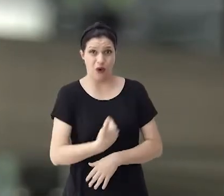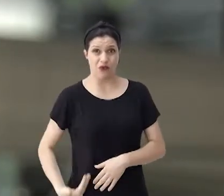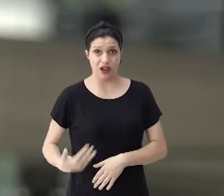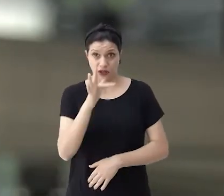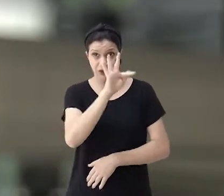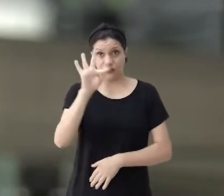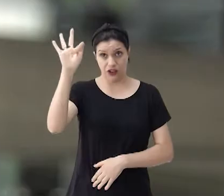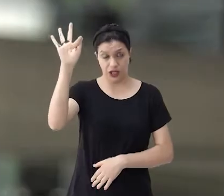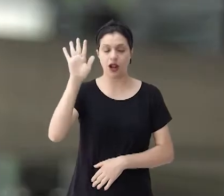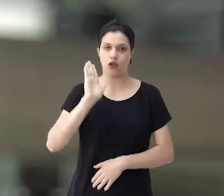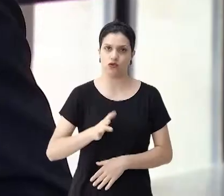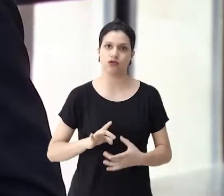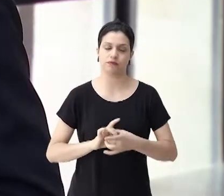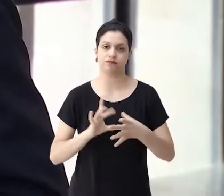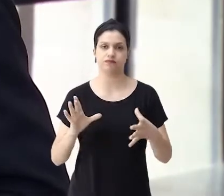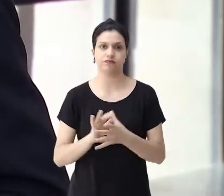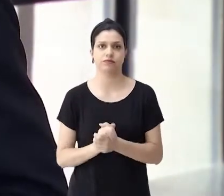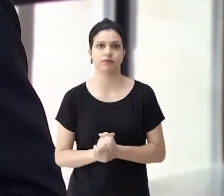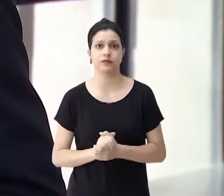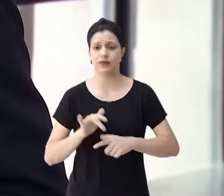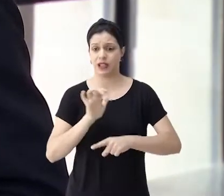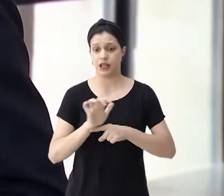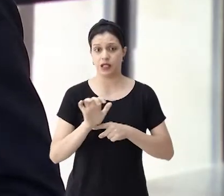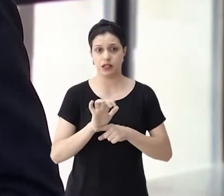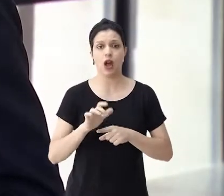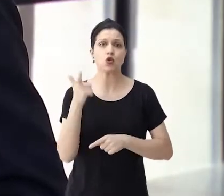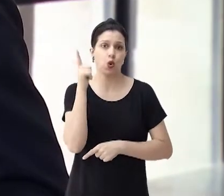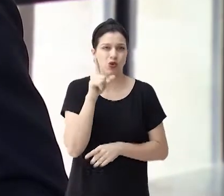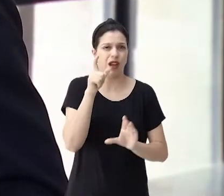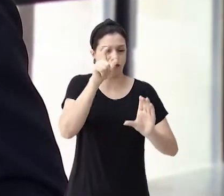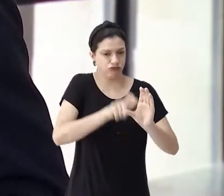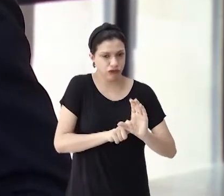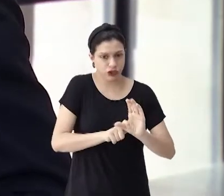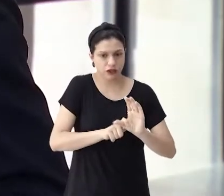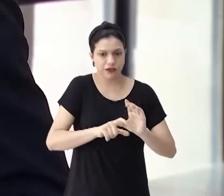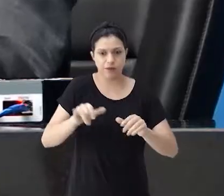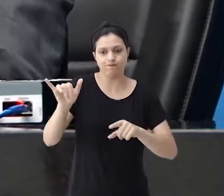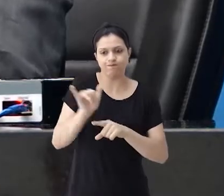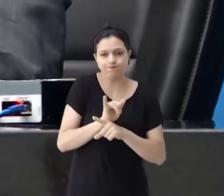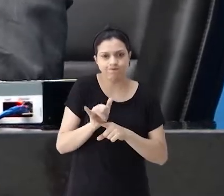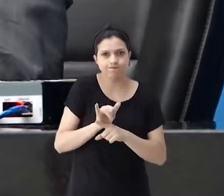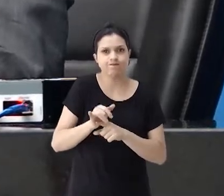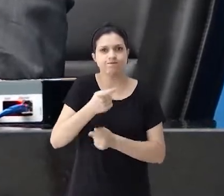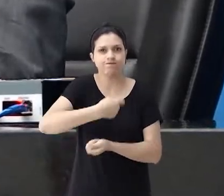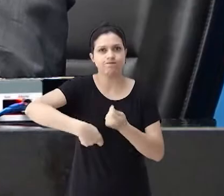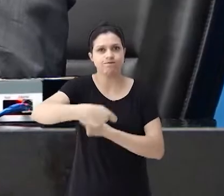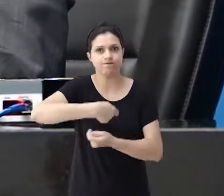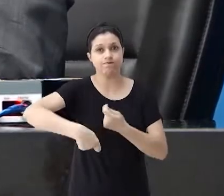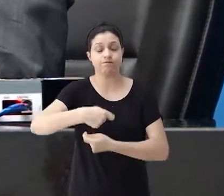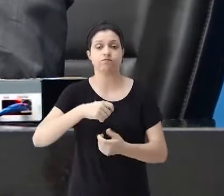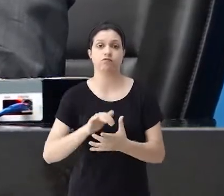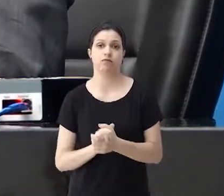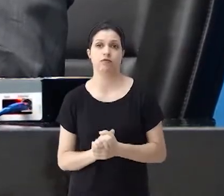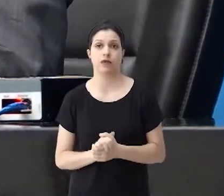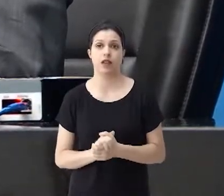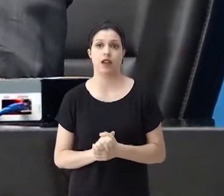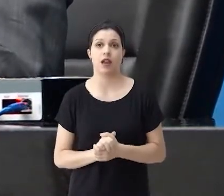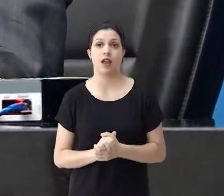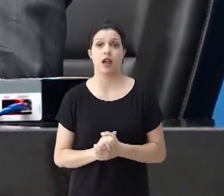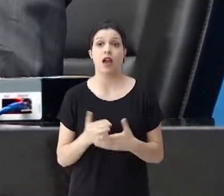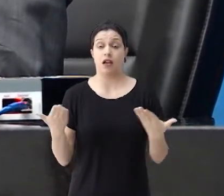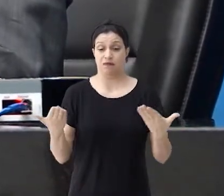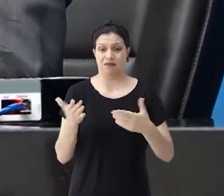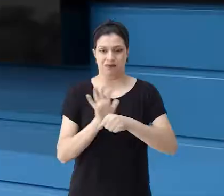foi aprovada na Casa. Fica autorizado que o estado refinancie suas dívidas com a União. O governo federal adotou, durante o período da pandemia